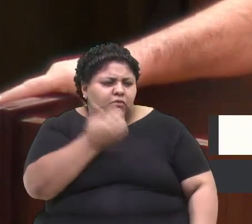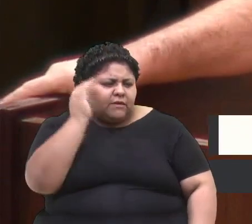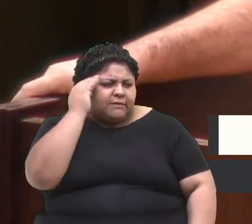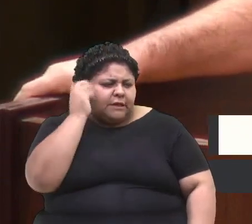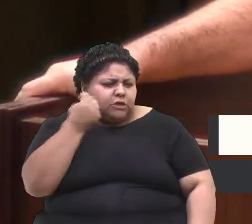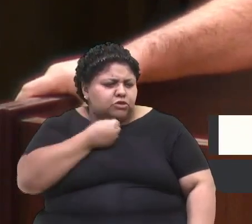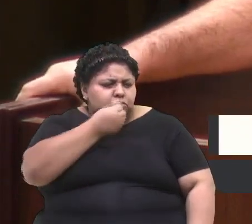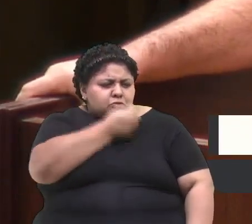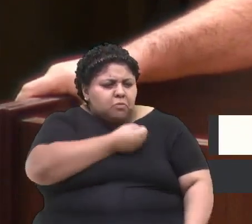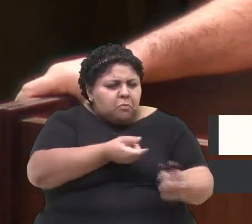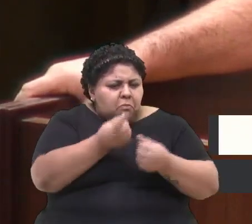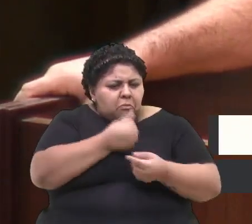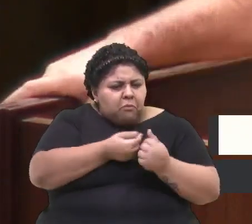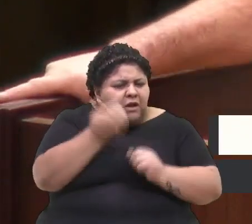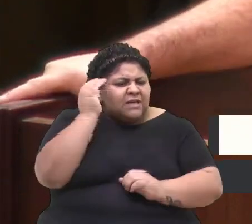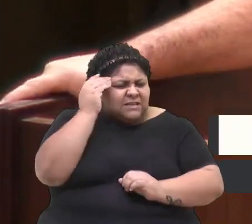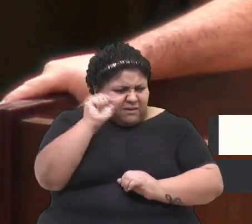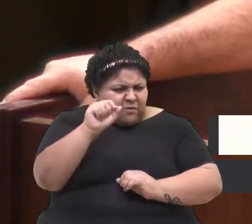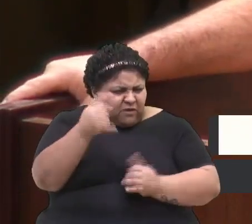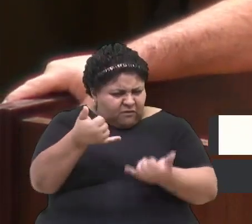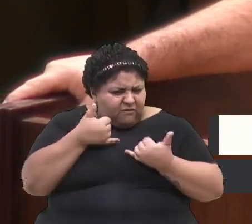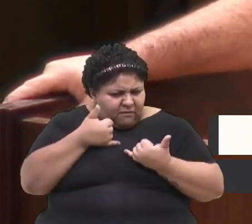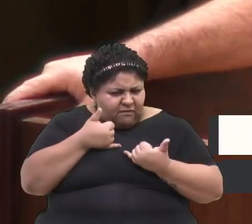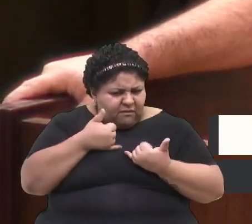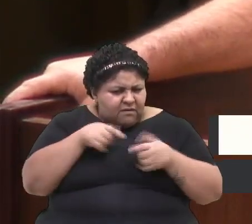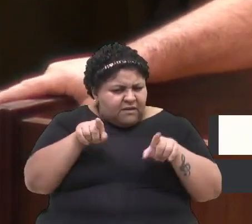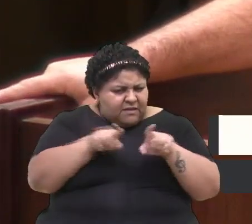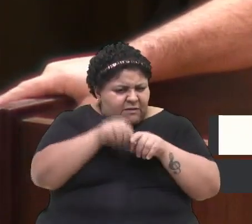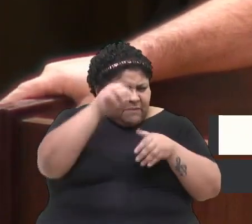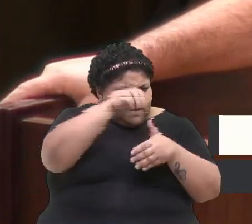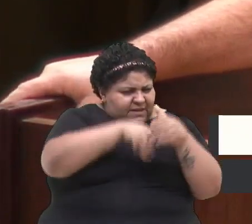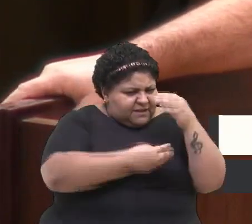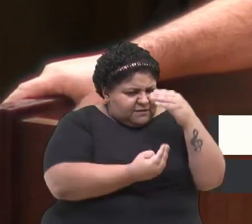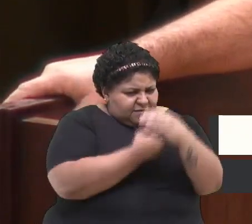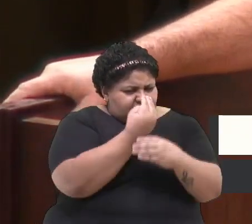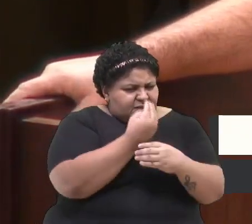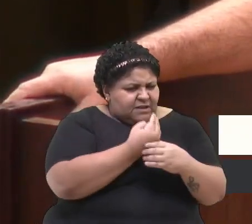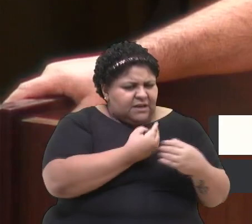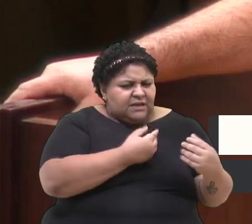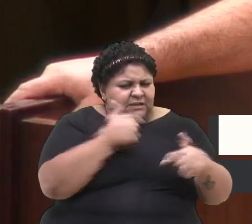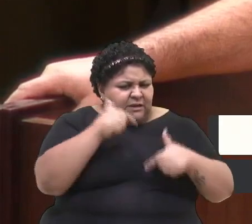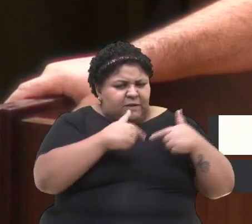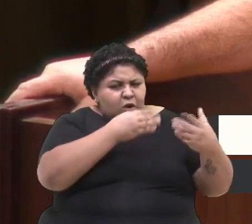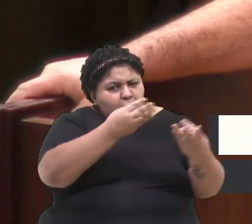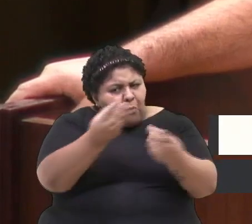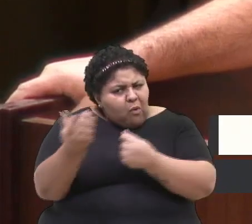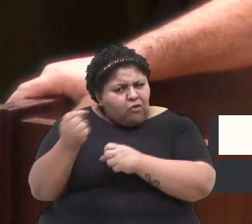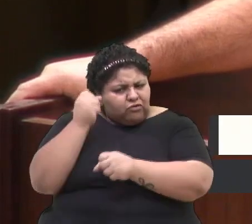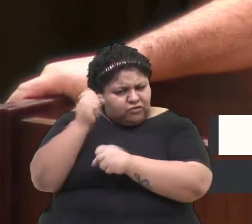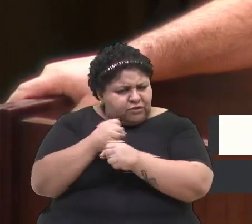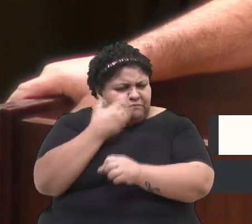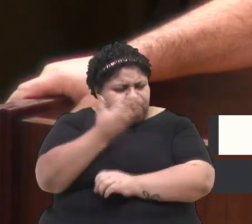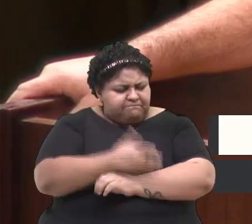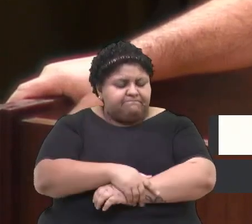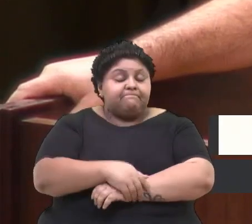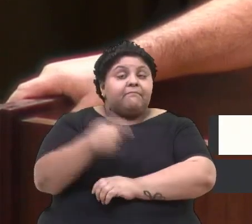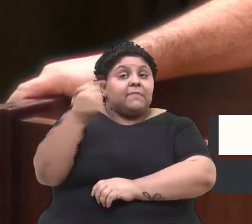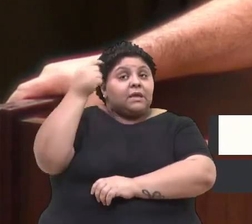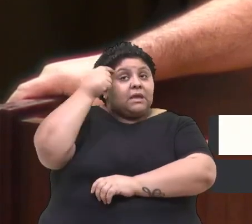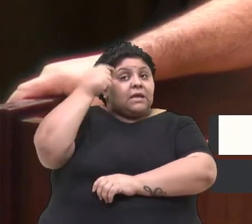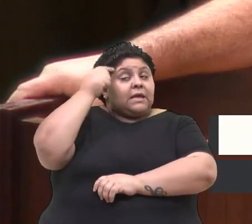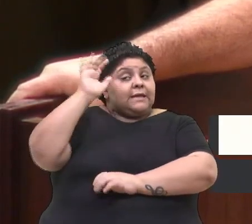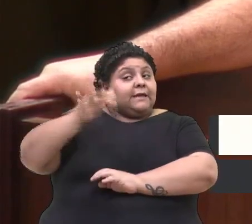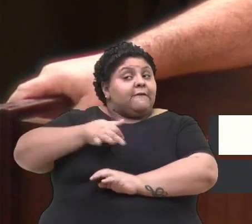capital, sabe o que eu fiquei sabendo também na FUCS, o senhor que trabalhou por muitos anos lá? Que a ideia